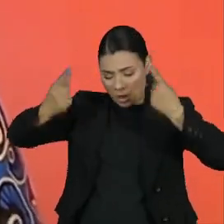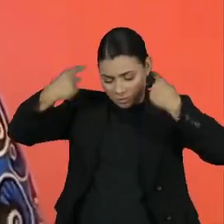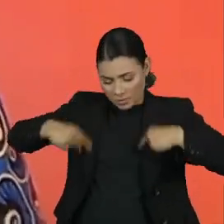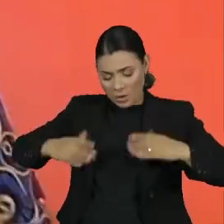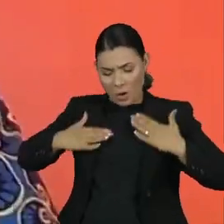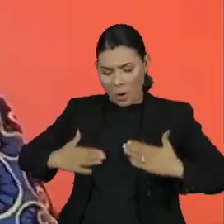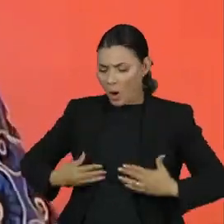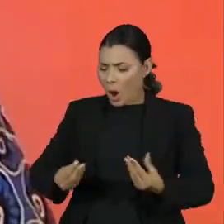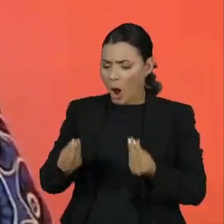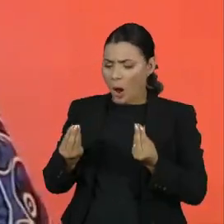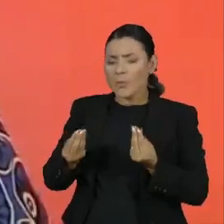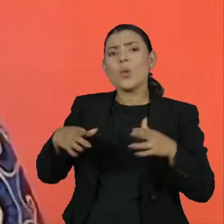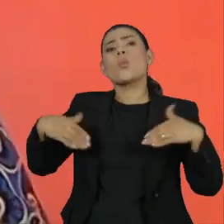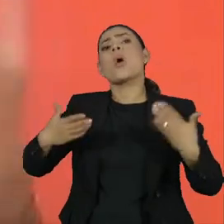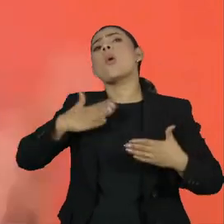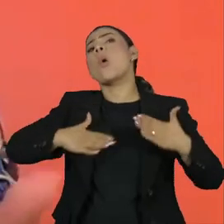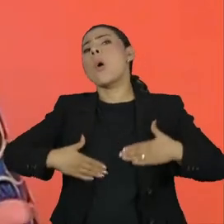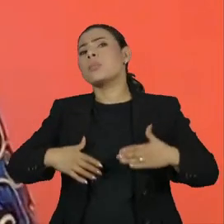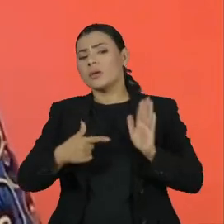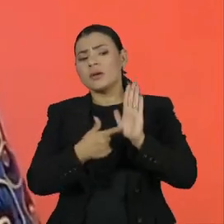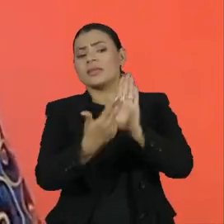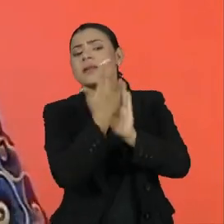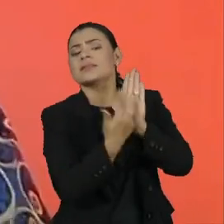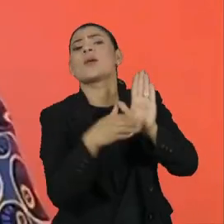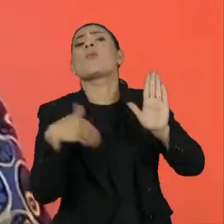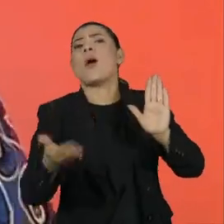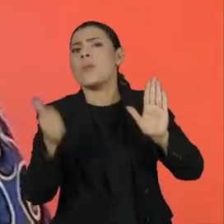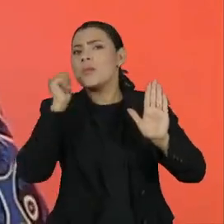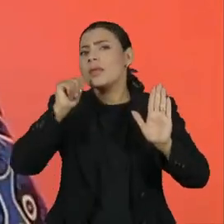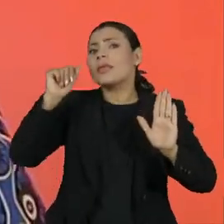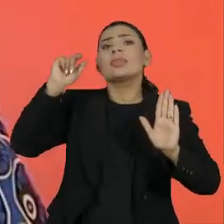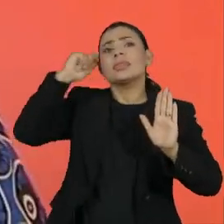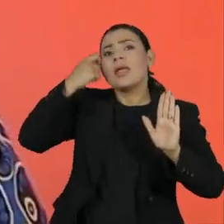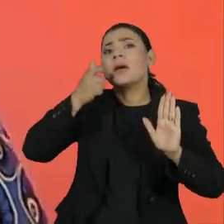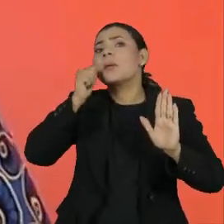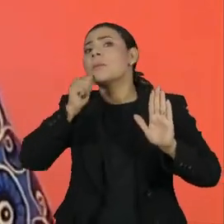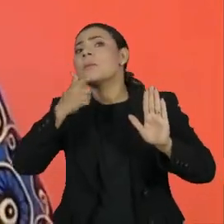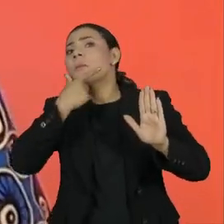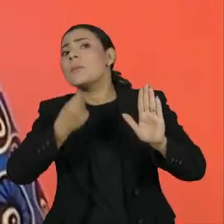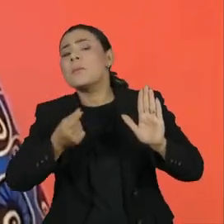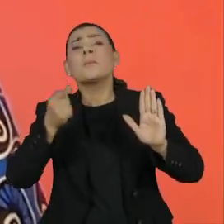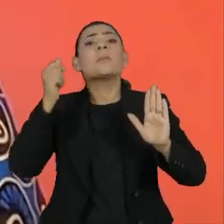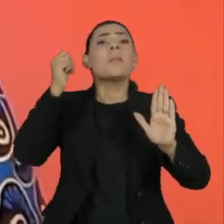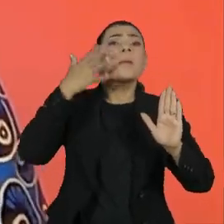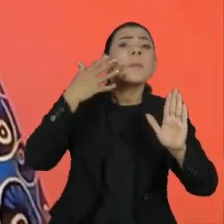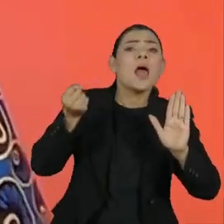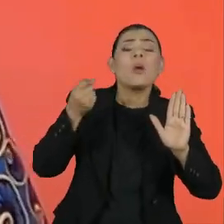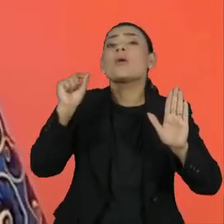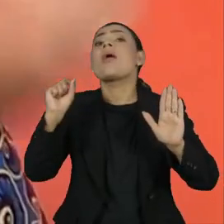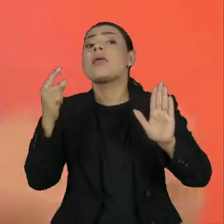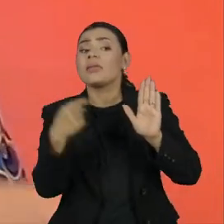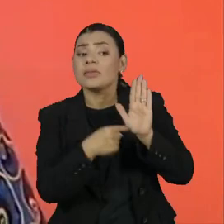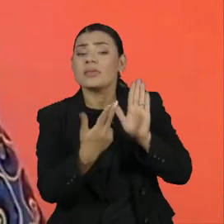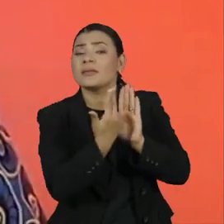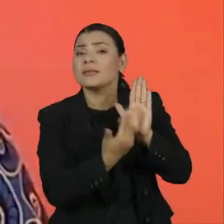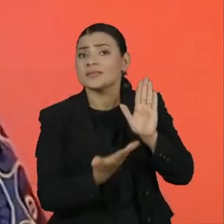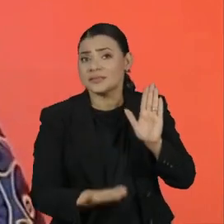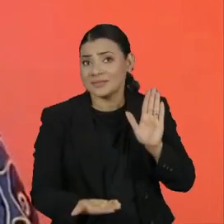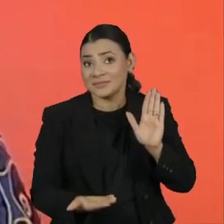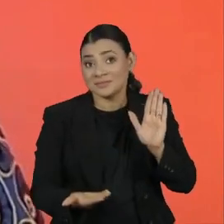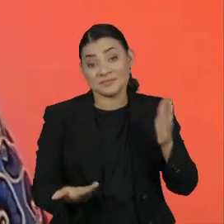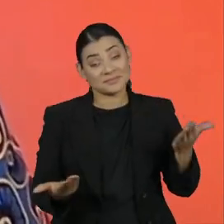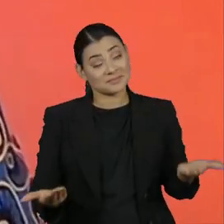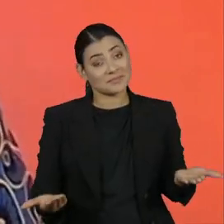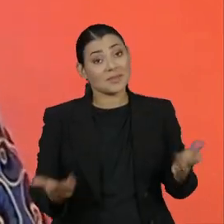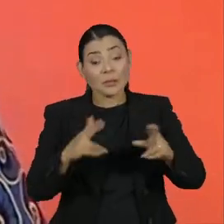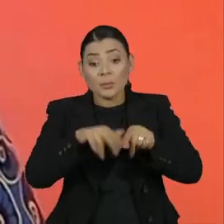ali? Quando a gente estuda história que a gente está estudando? Sobre que perspectiva? Quando a gente fala de sedimentar desde a primeira